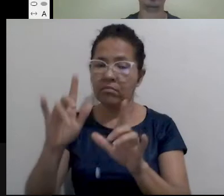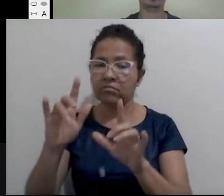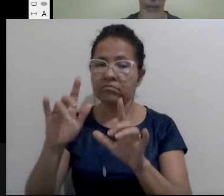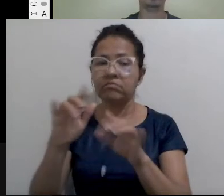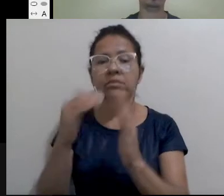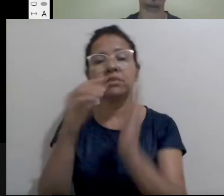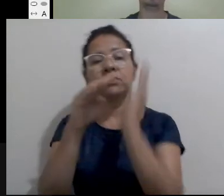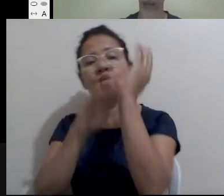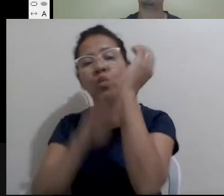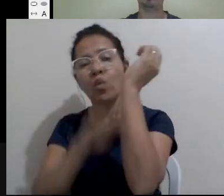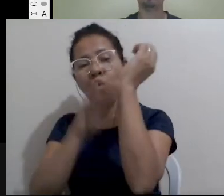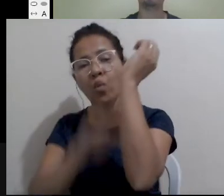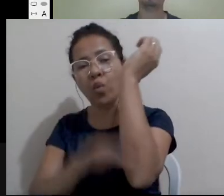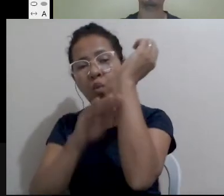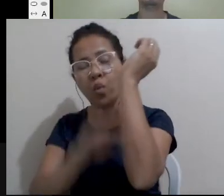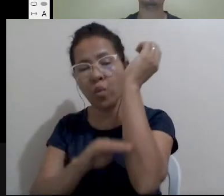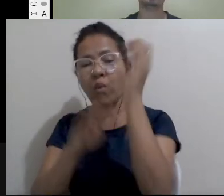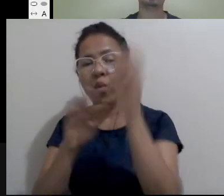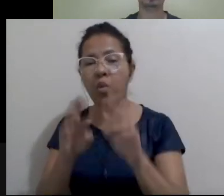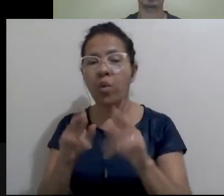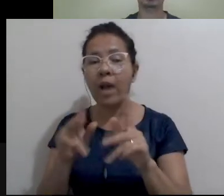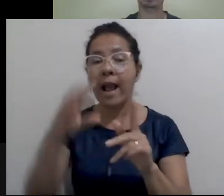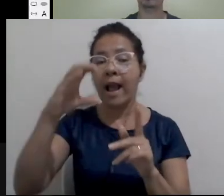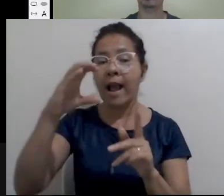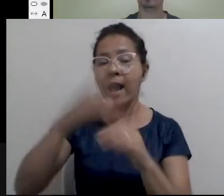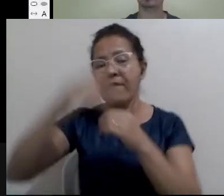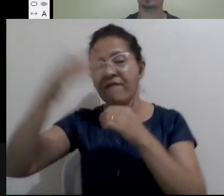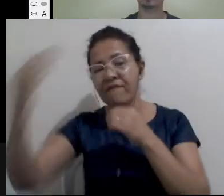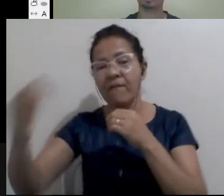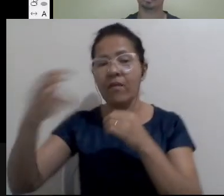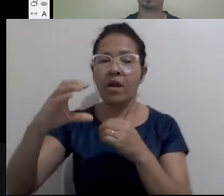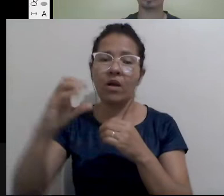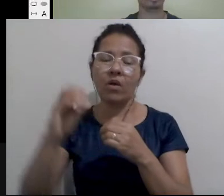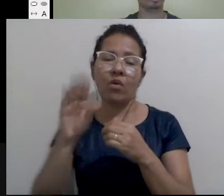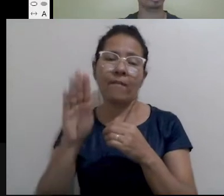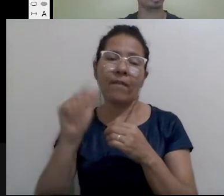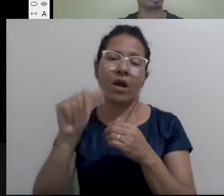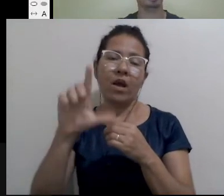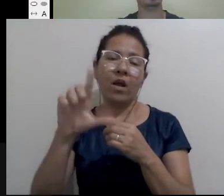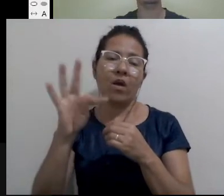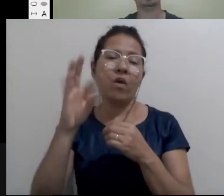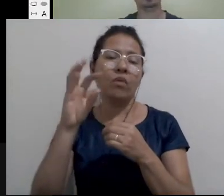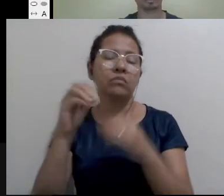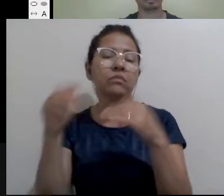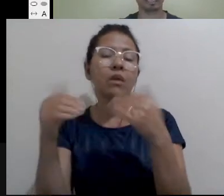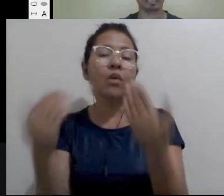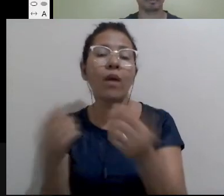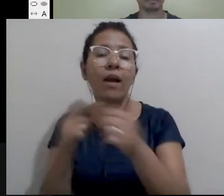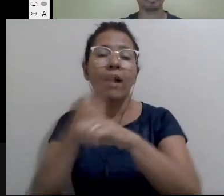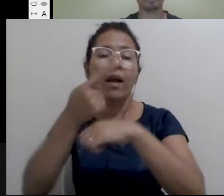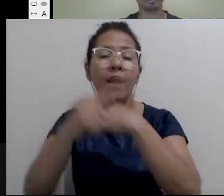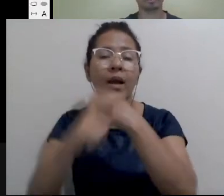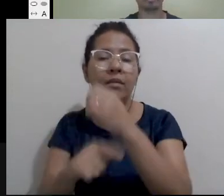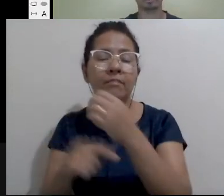níveis mais externos do cobalto, mas eles não participam da ligação química. Quais participarão das ligações químicas? Estes orbitais aqui,